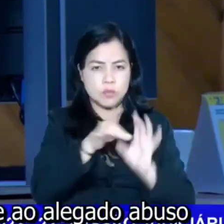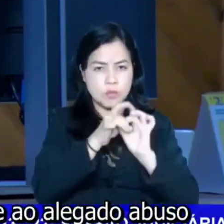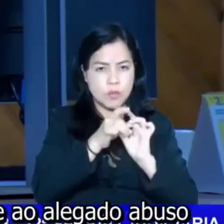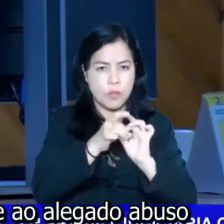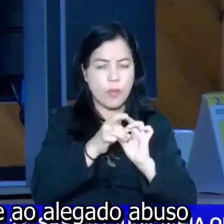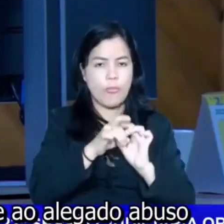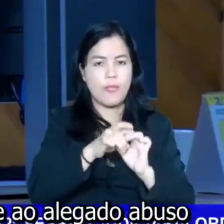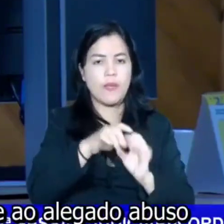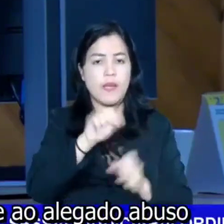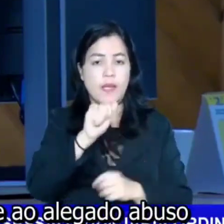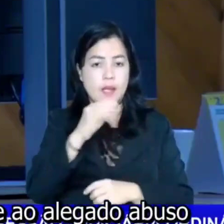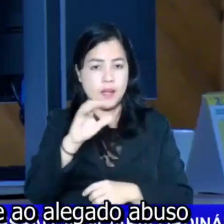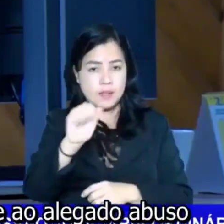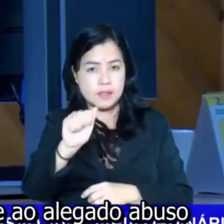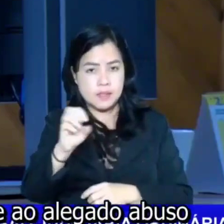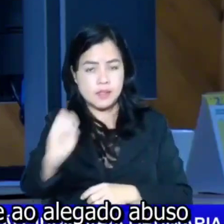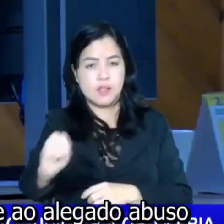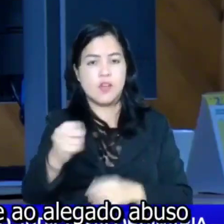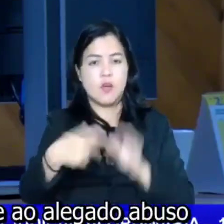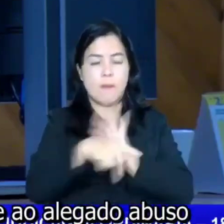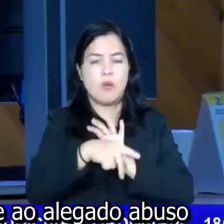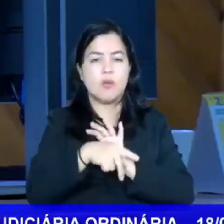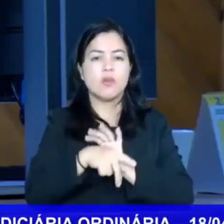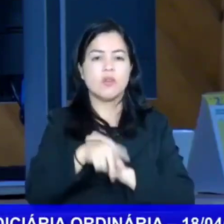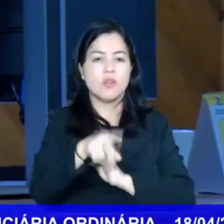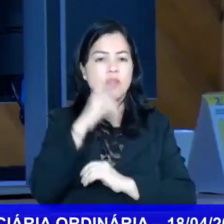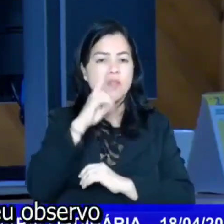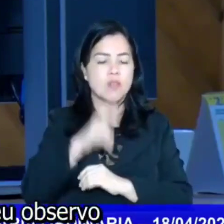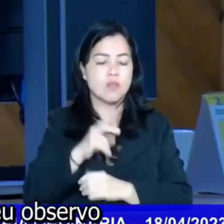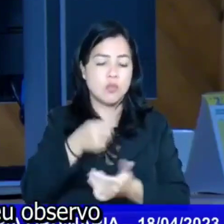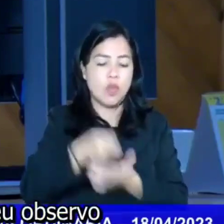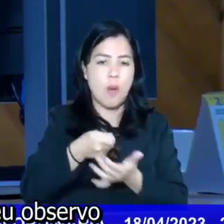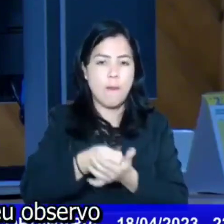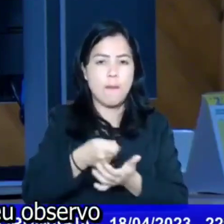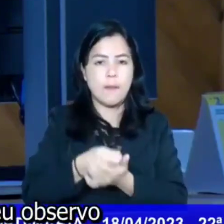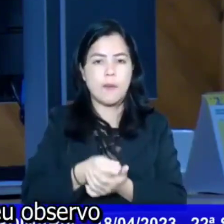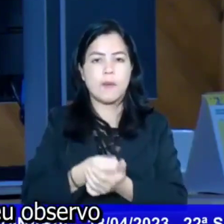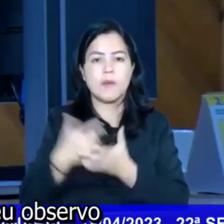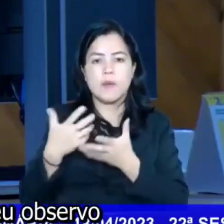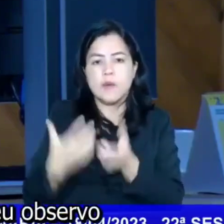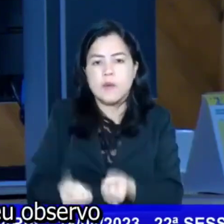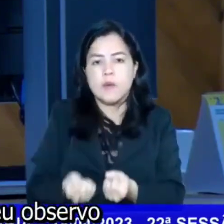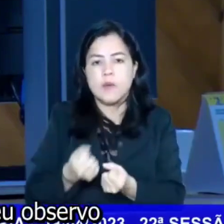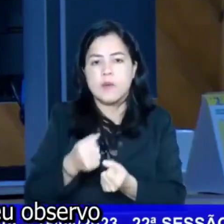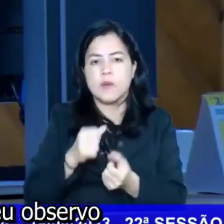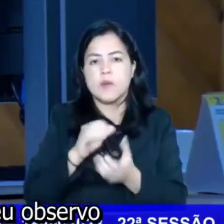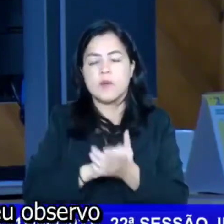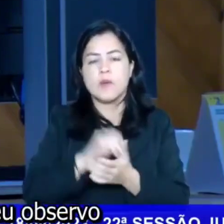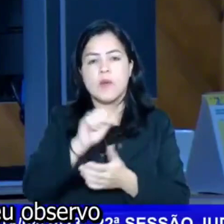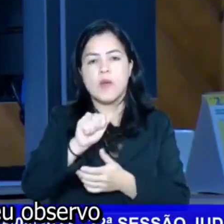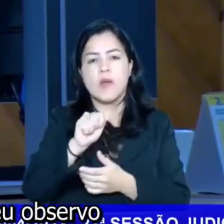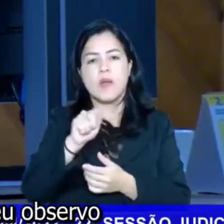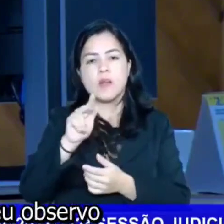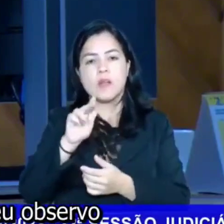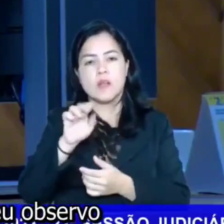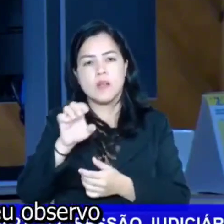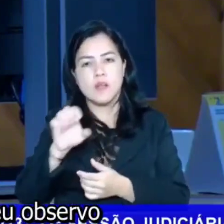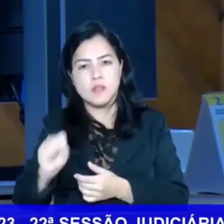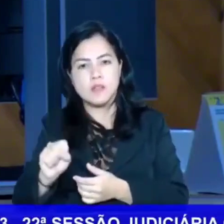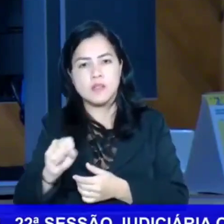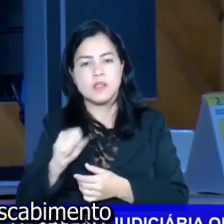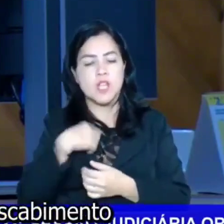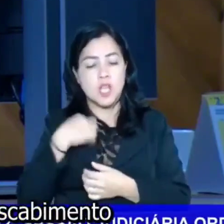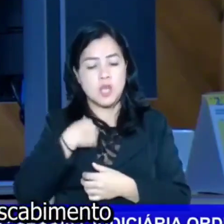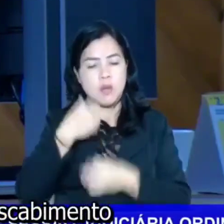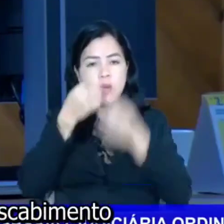ação própria. No tocante ao alegado abuso, opinou pelo recebimento da AGE. No entanto, eu